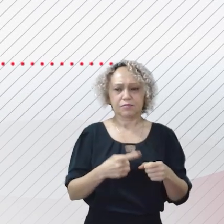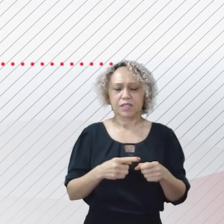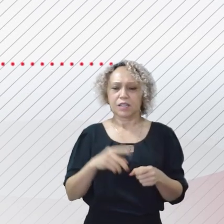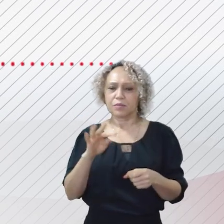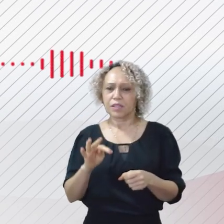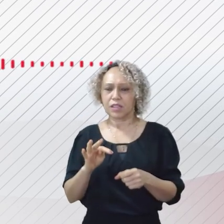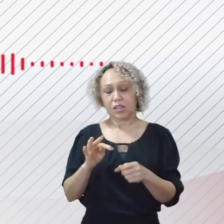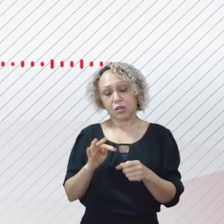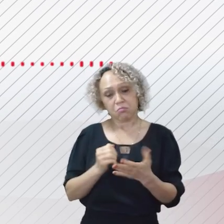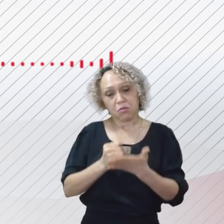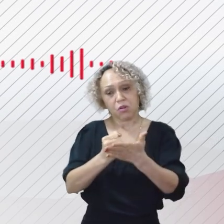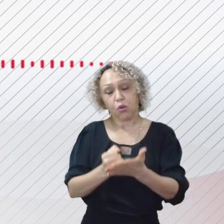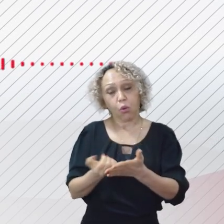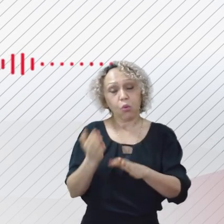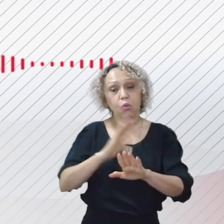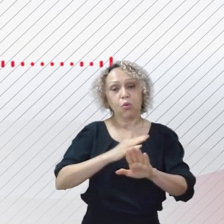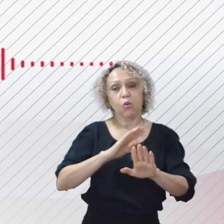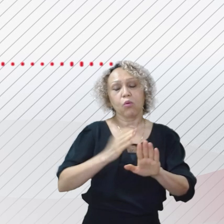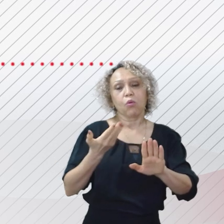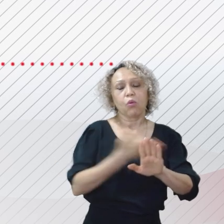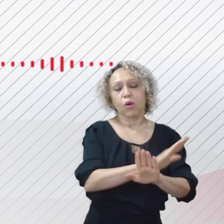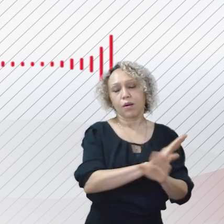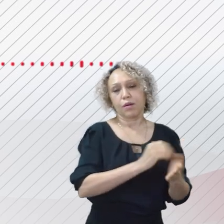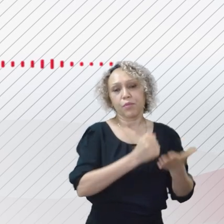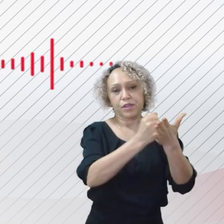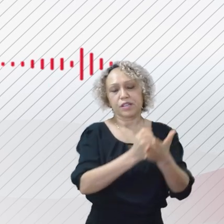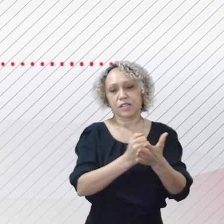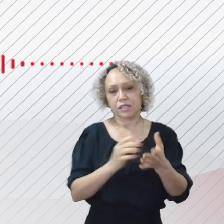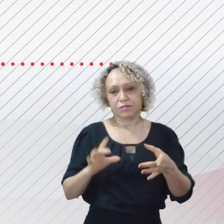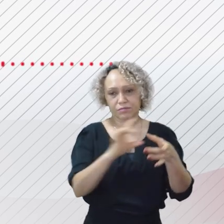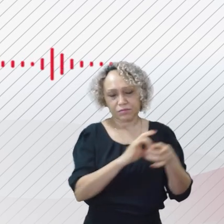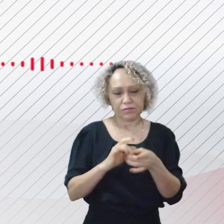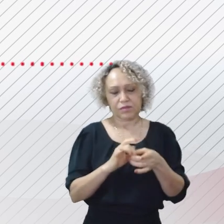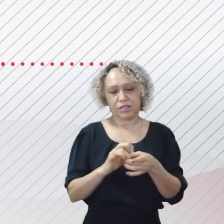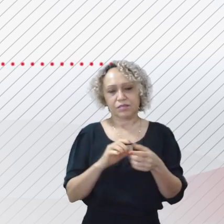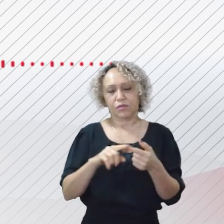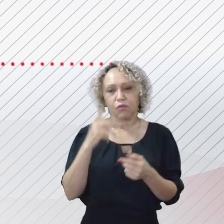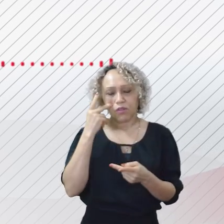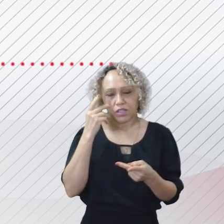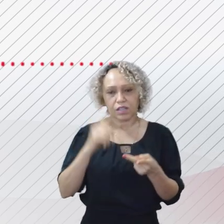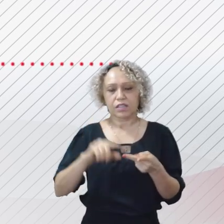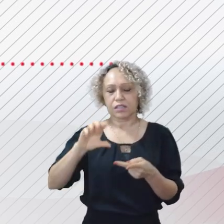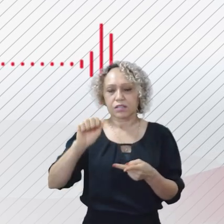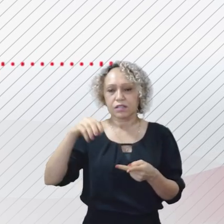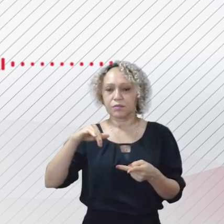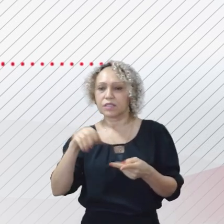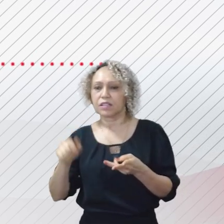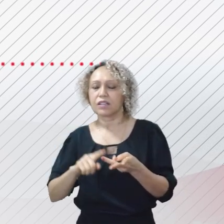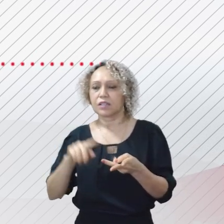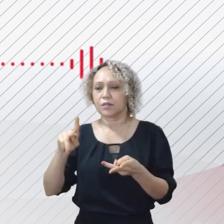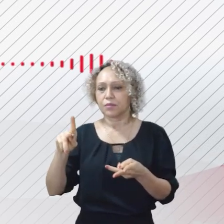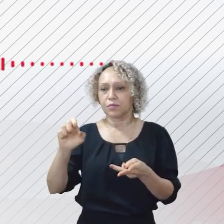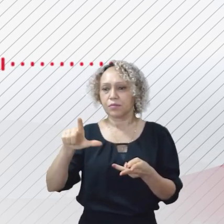PT disputou, diretamente ou apoiando aliados. Parabéns para a nossa militância de Fortaleza, Camaçari, Mauá